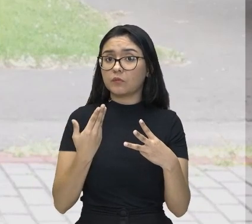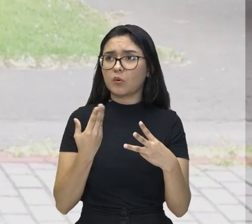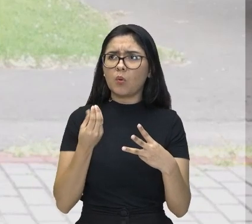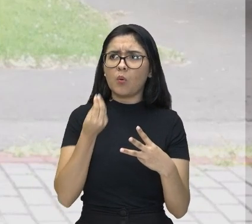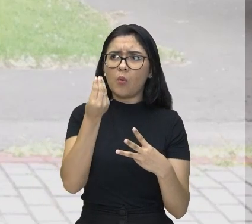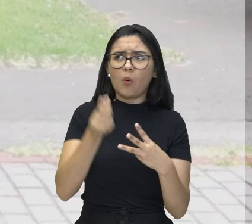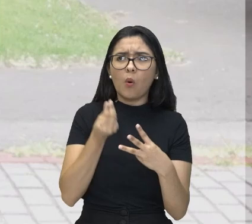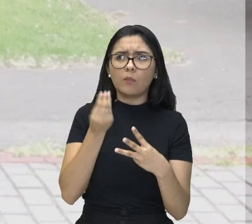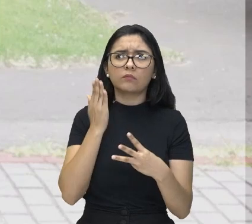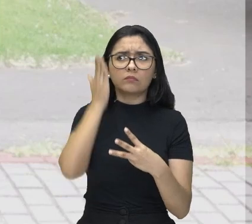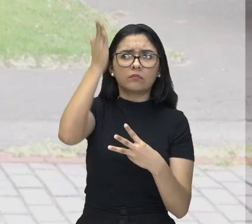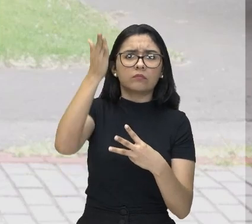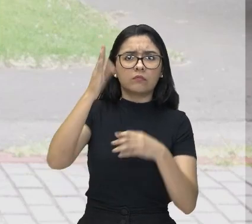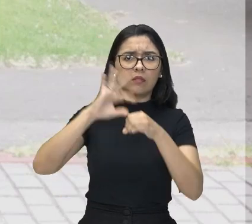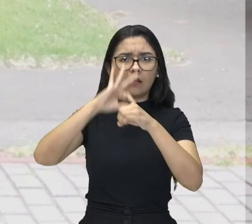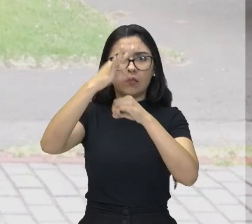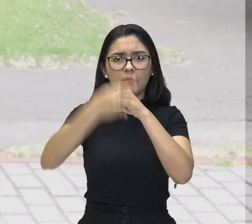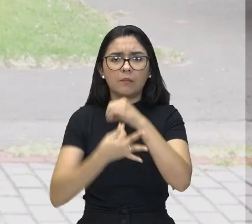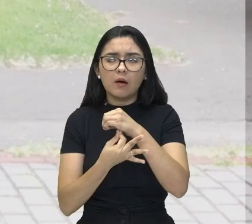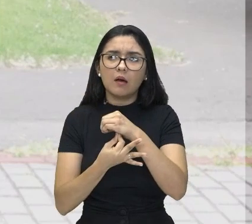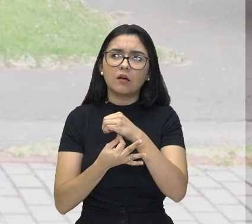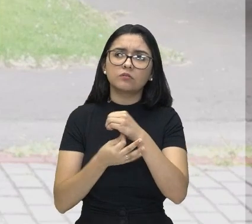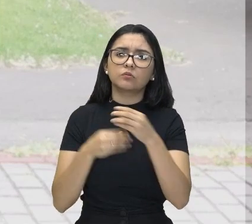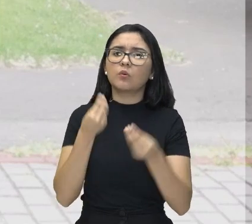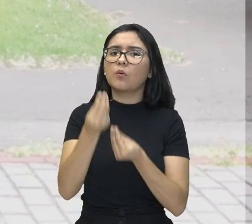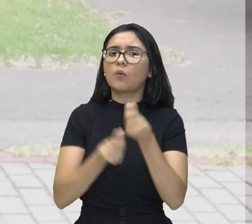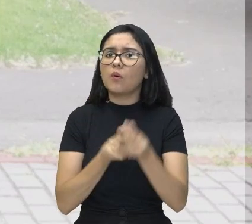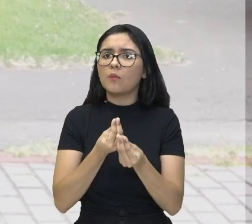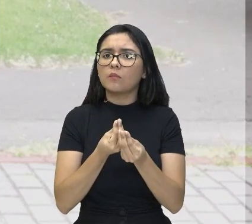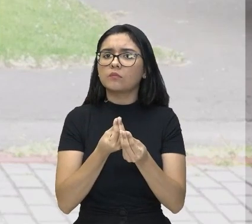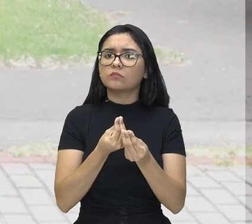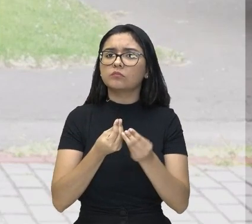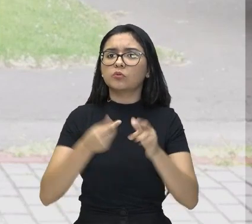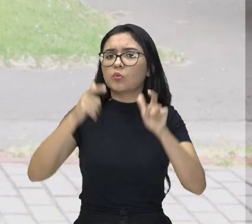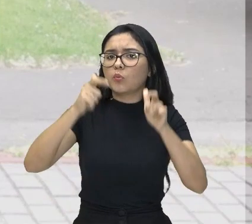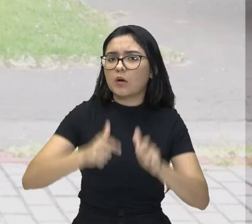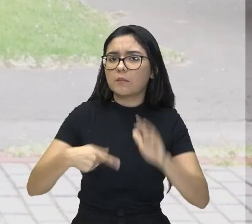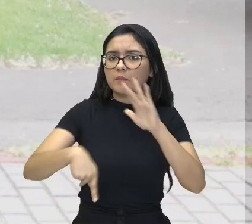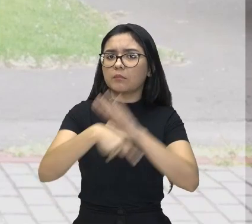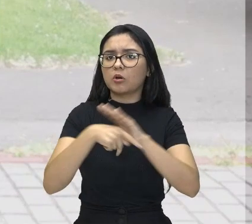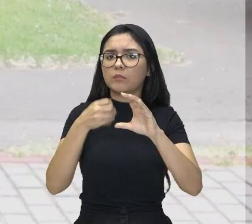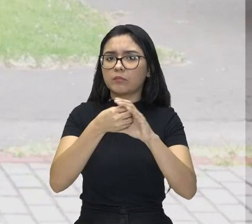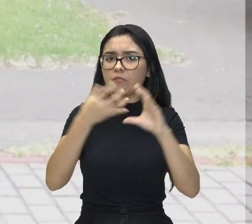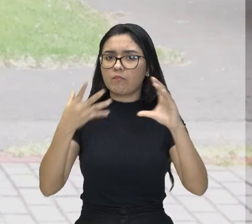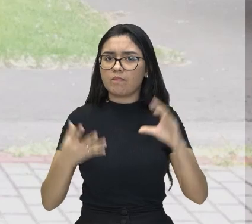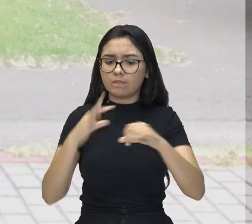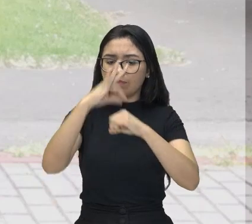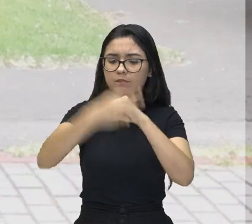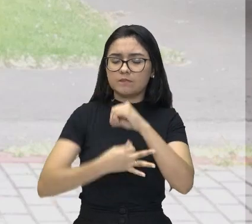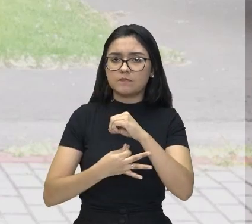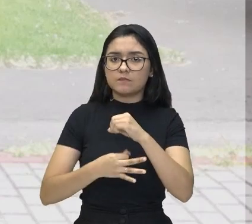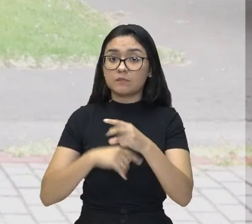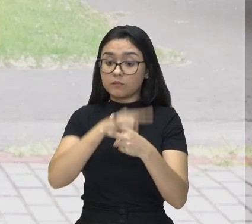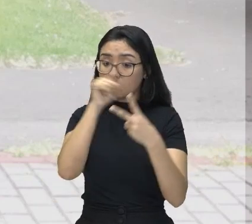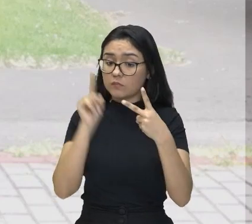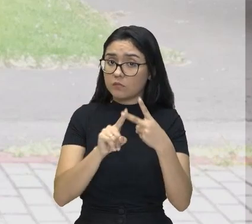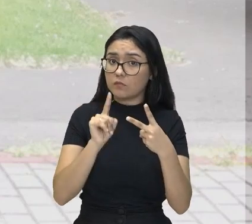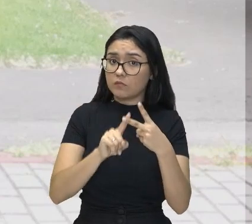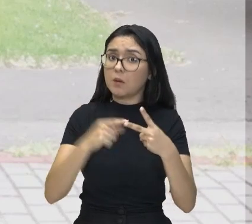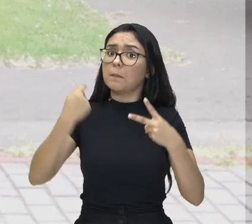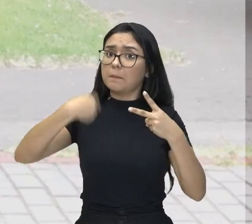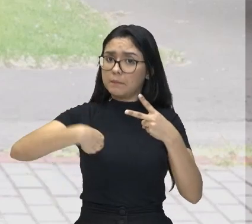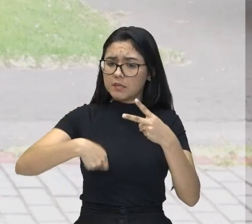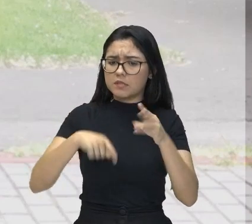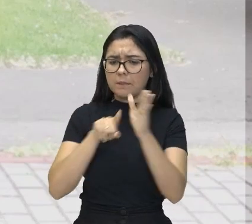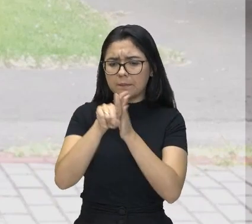de Marte, para a gente poder entender algumas situações da natureza de lá, as condições do planeta. Segundo, tem que ter